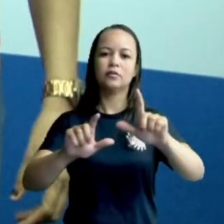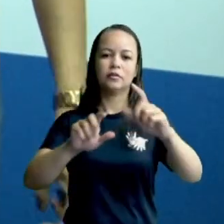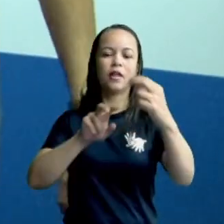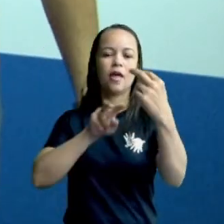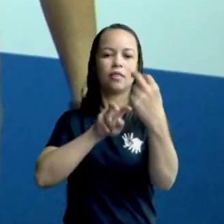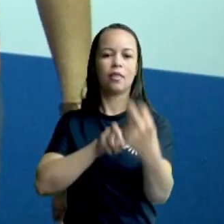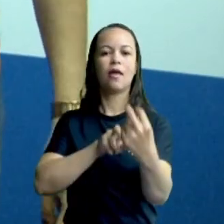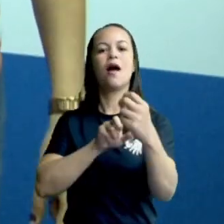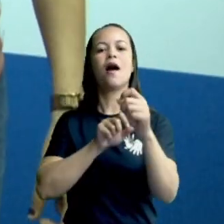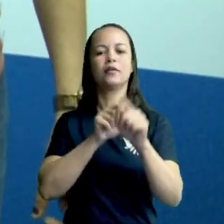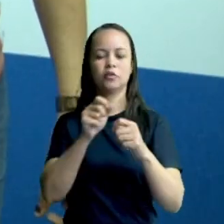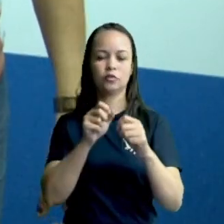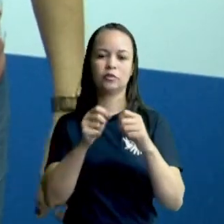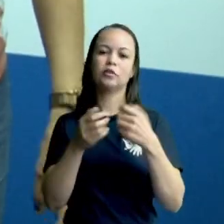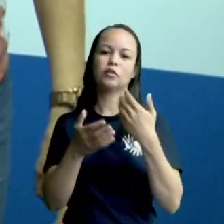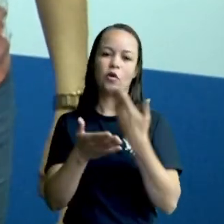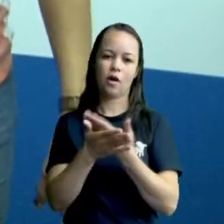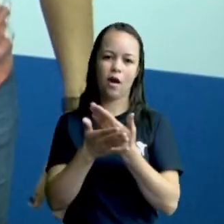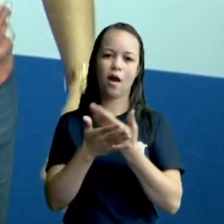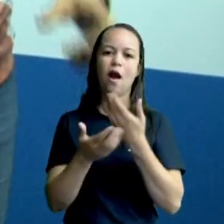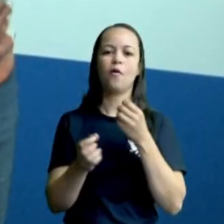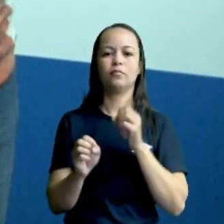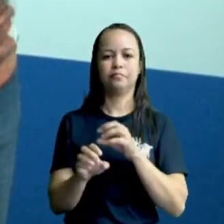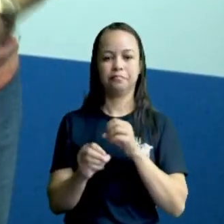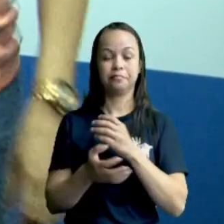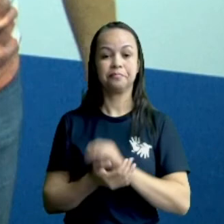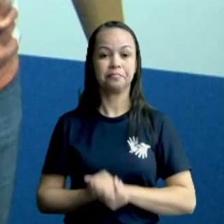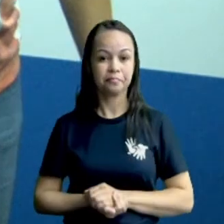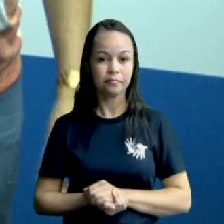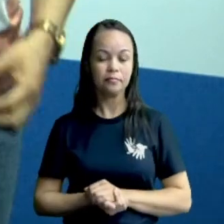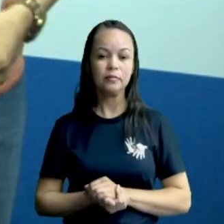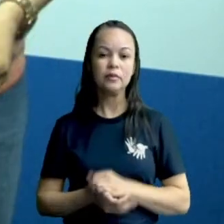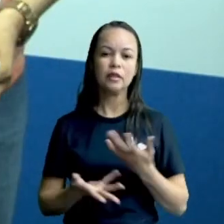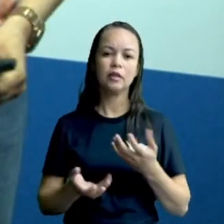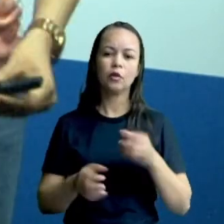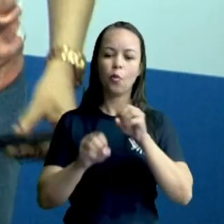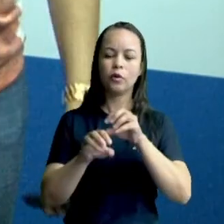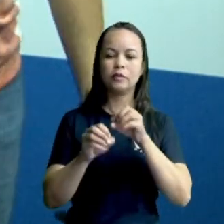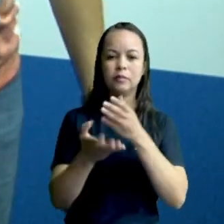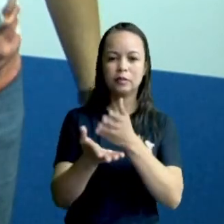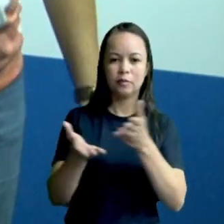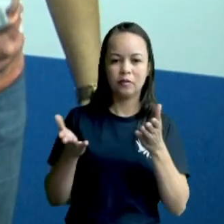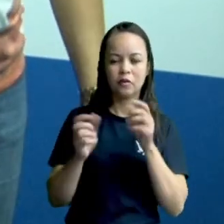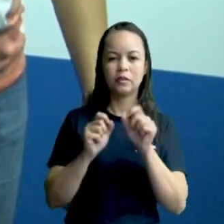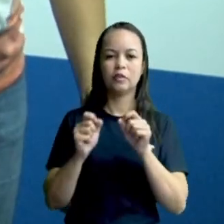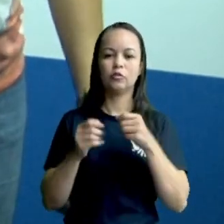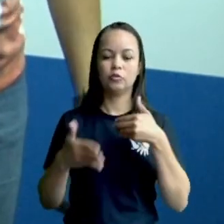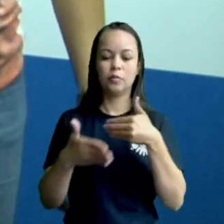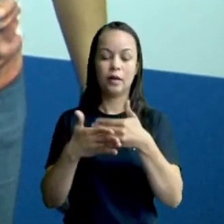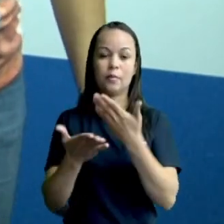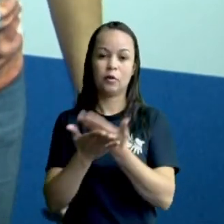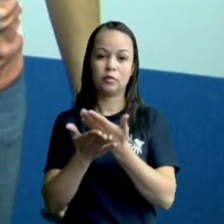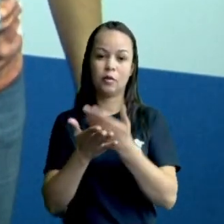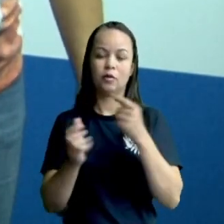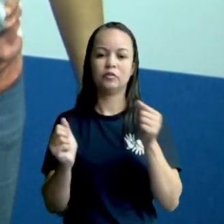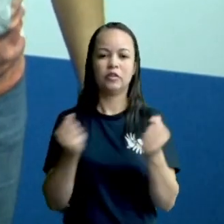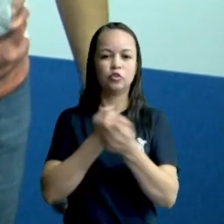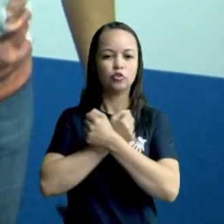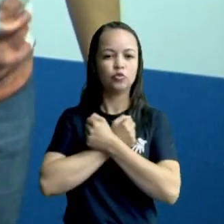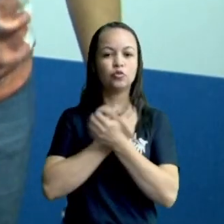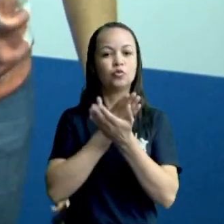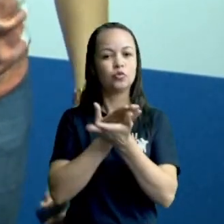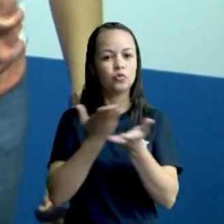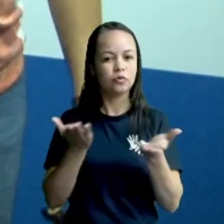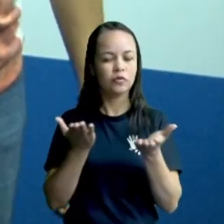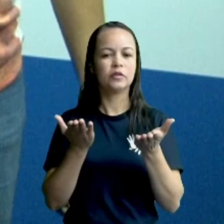Eu espero ter deixado um pouquinho de conhecimento para vocês e espero que na próxima aula vocês estejam aí coladinhos comigo para a